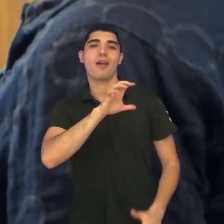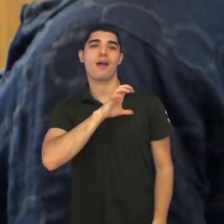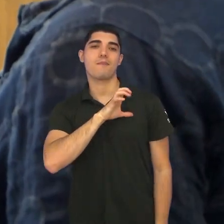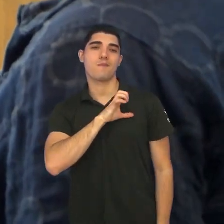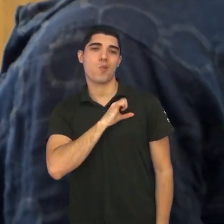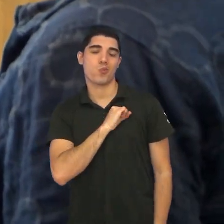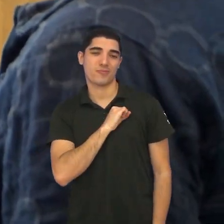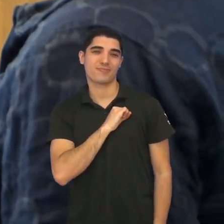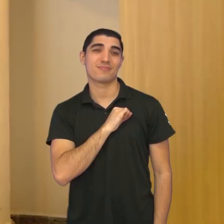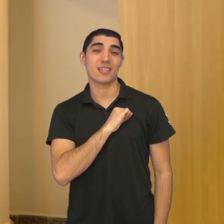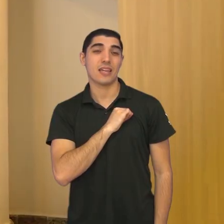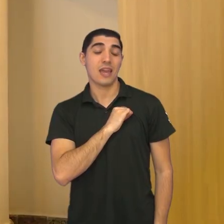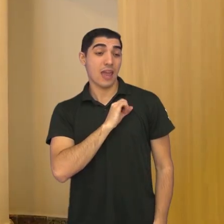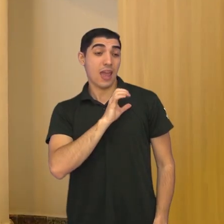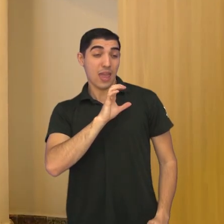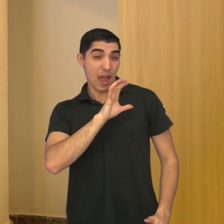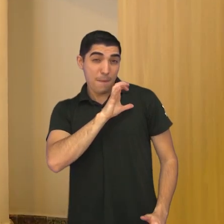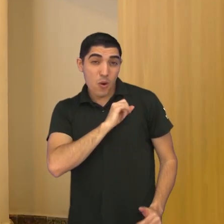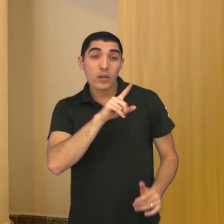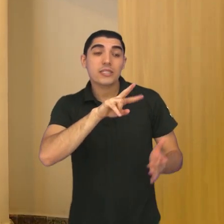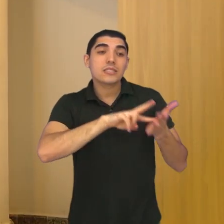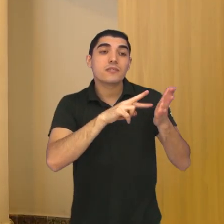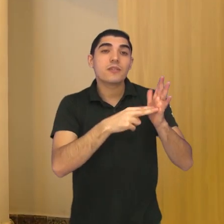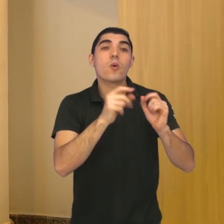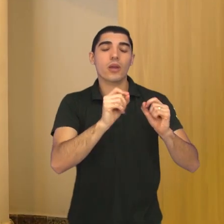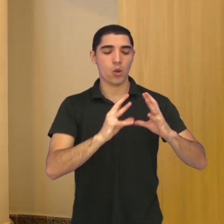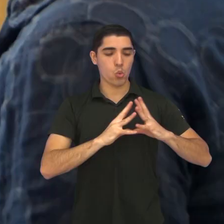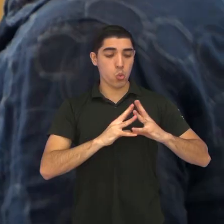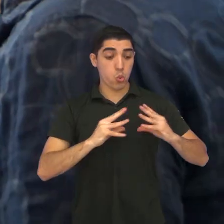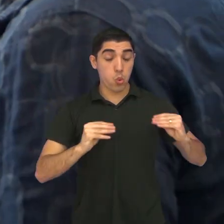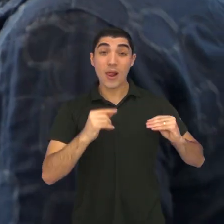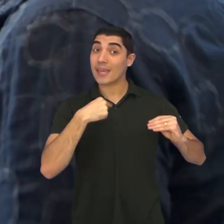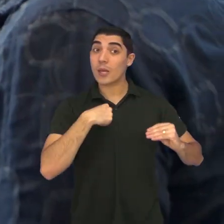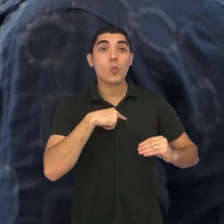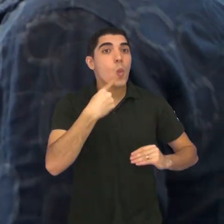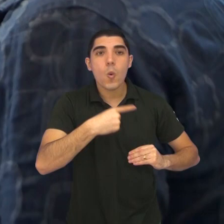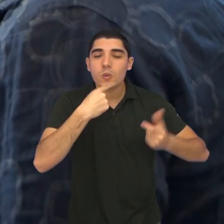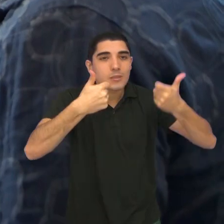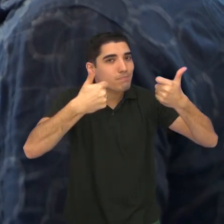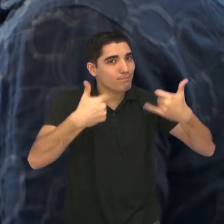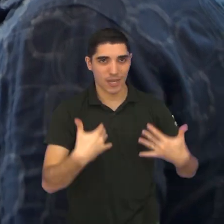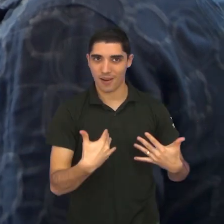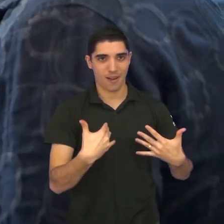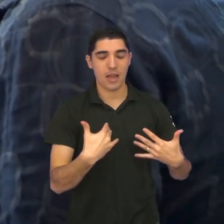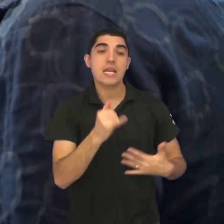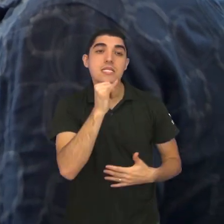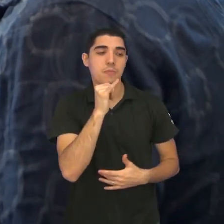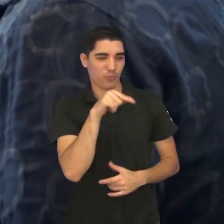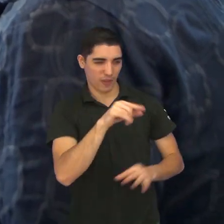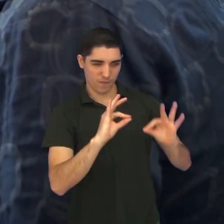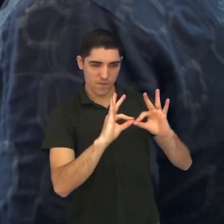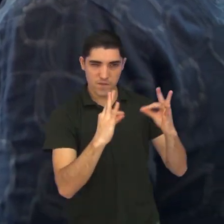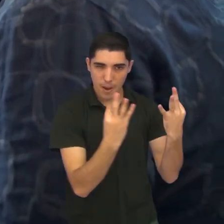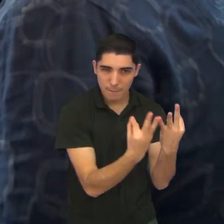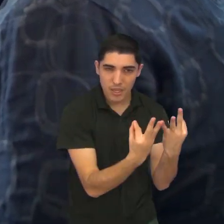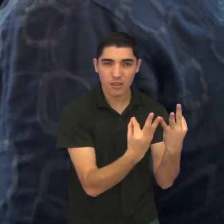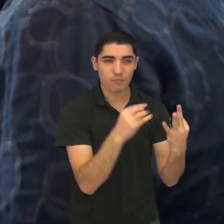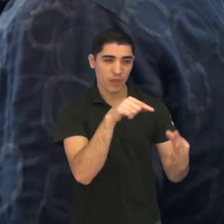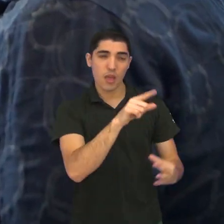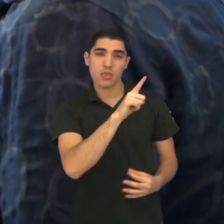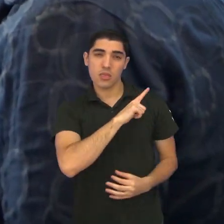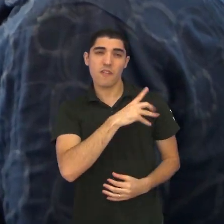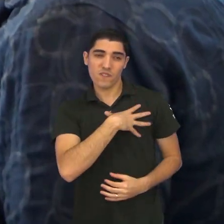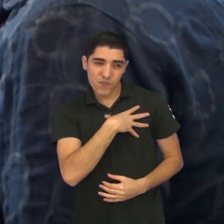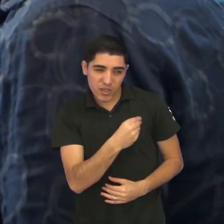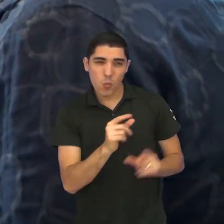amor e de uma cura que para mim é muito difícil entender, que é a cura daquela família